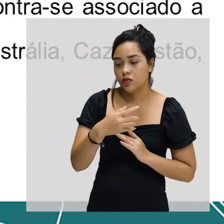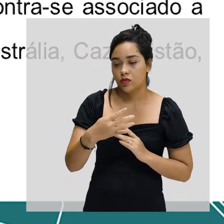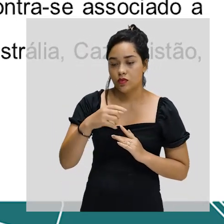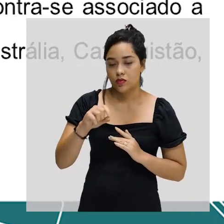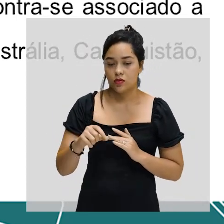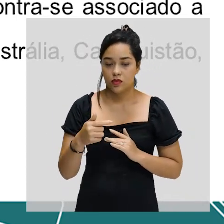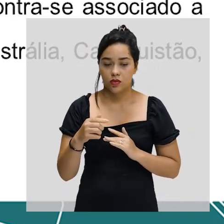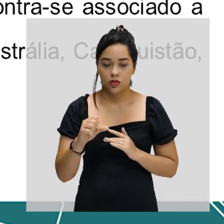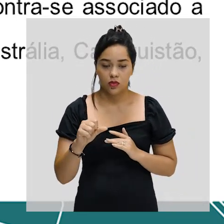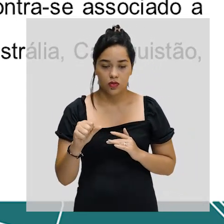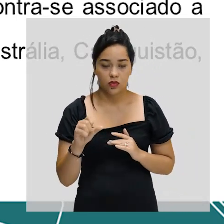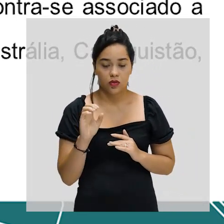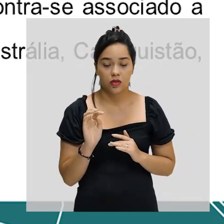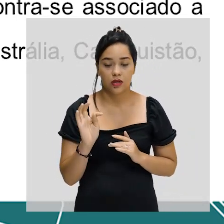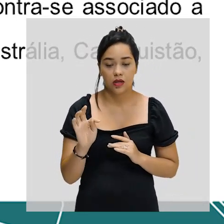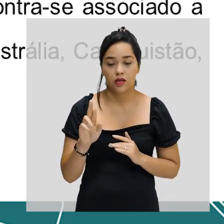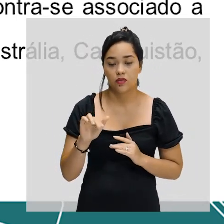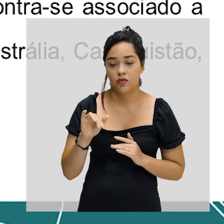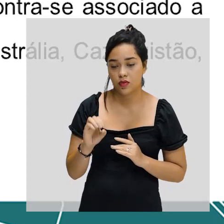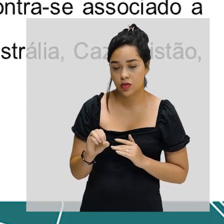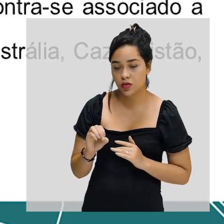de